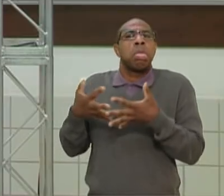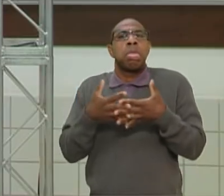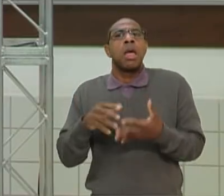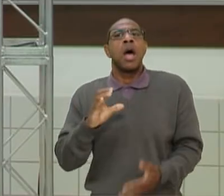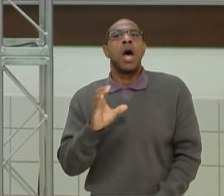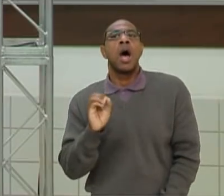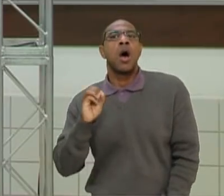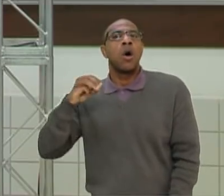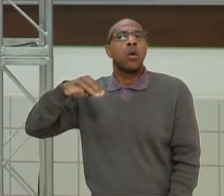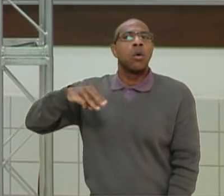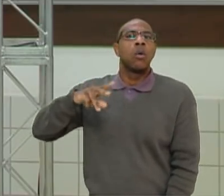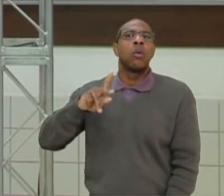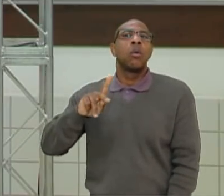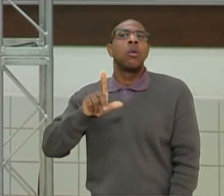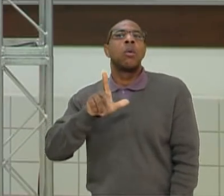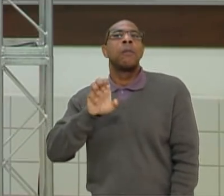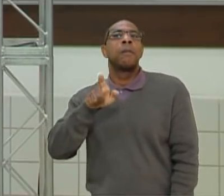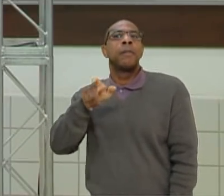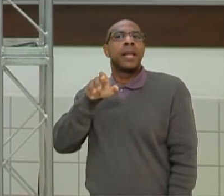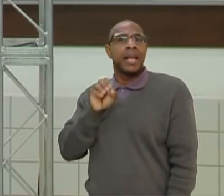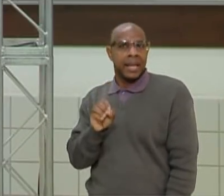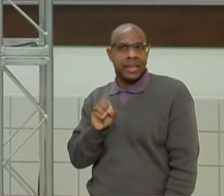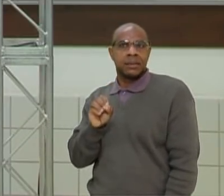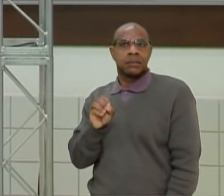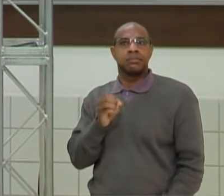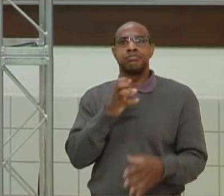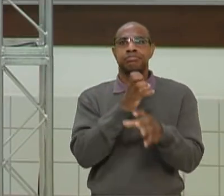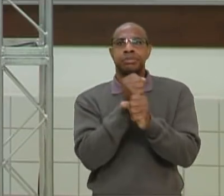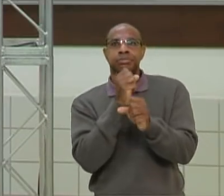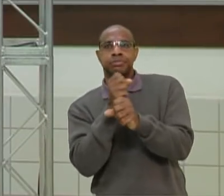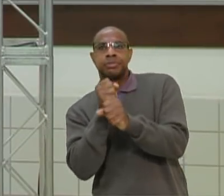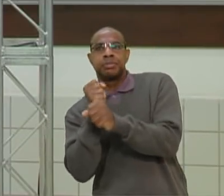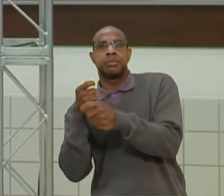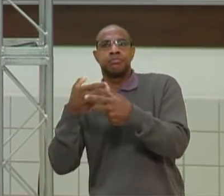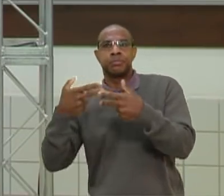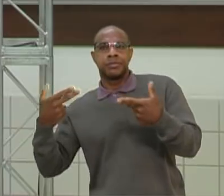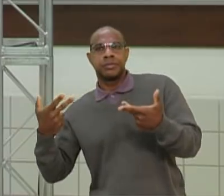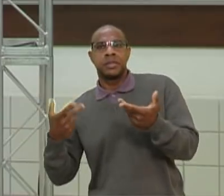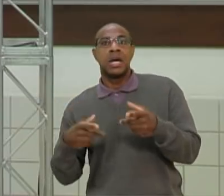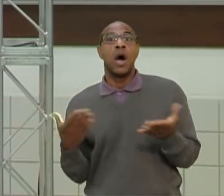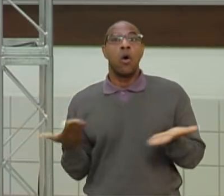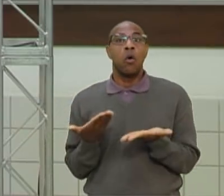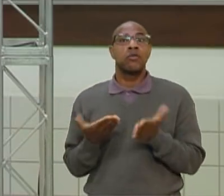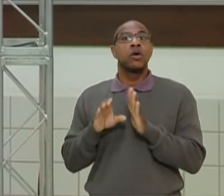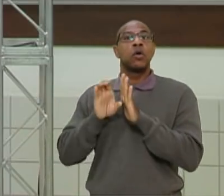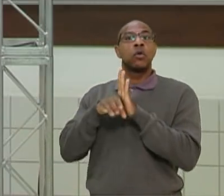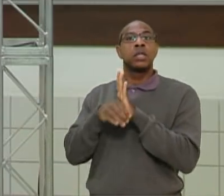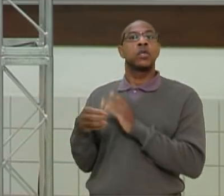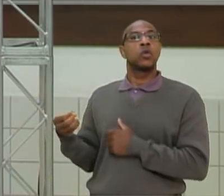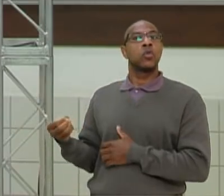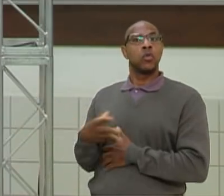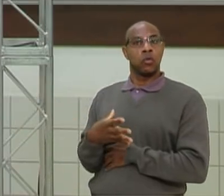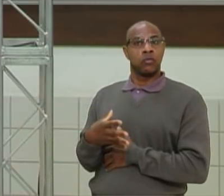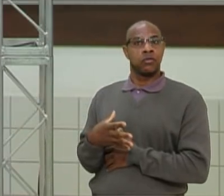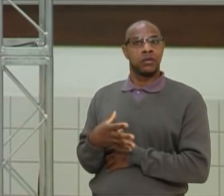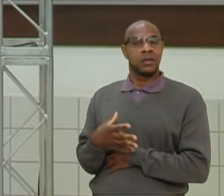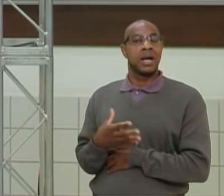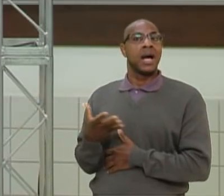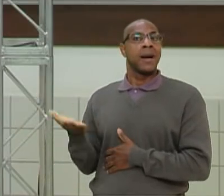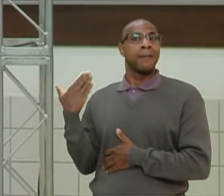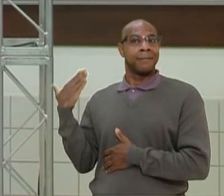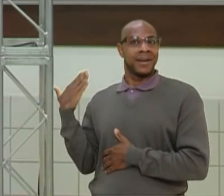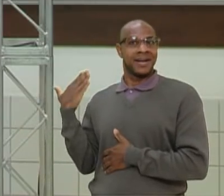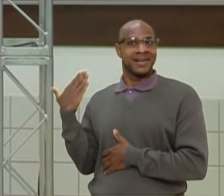complexos e as operações provenientes a ele. A gente vai começar um conceito novo hoje. Na aula passada, a gente trabalhou